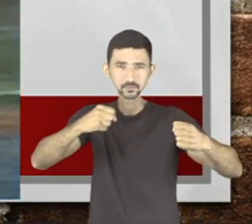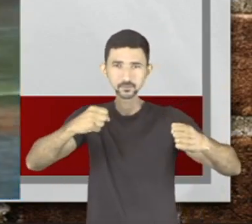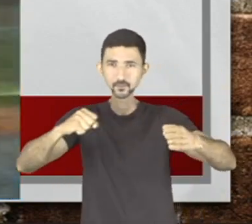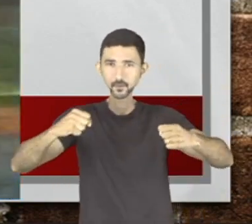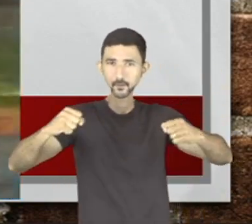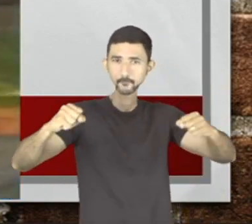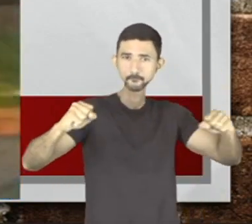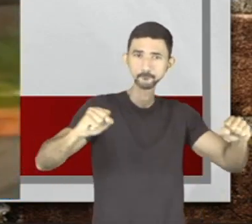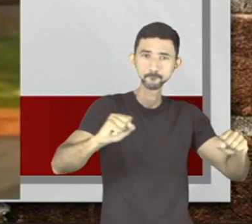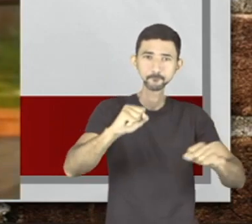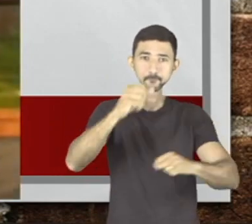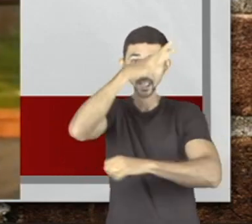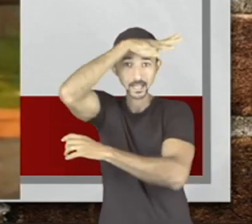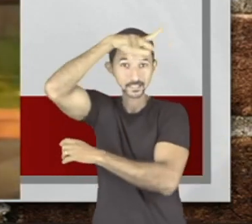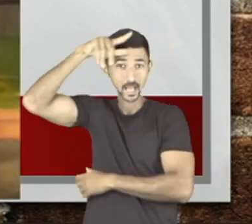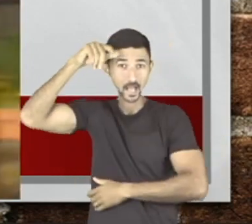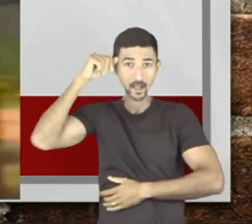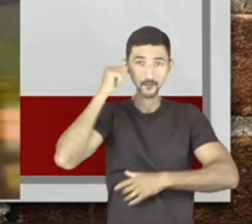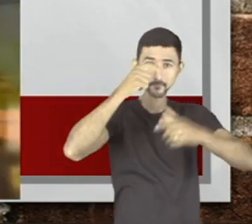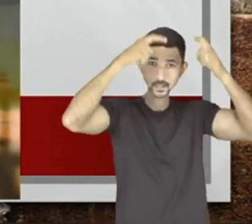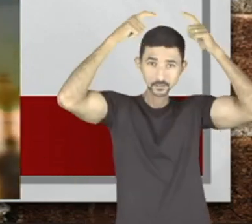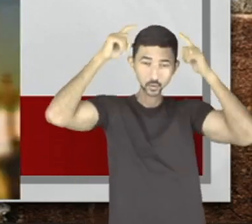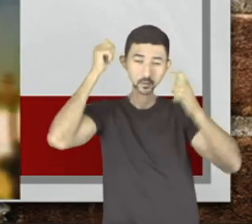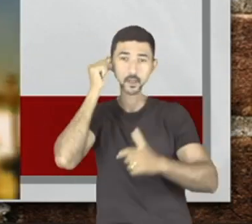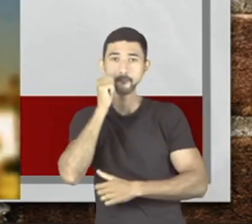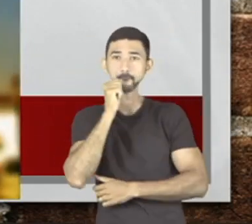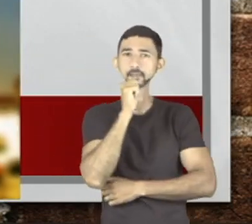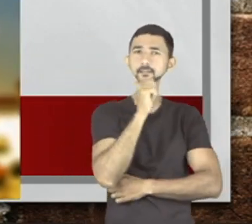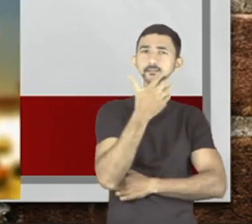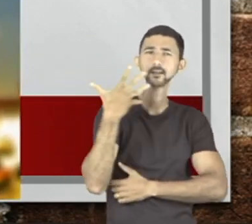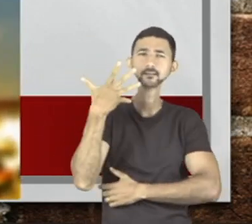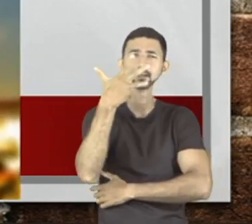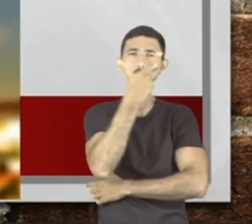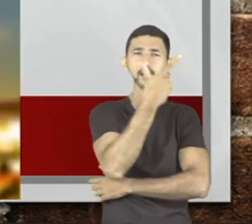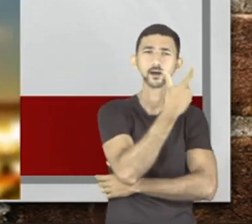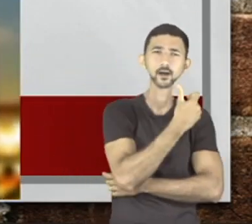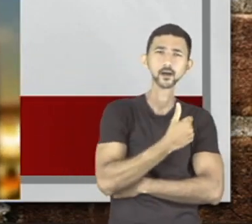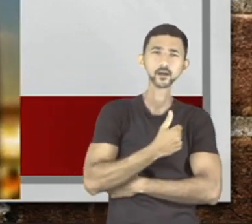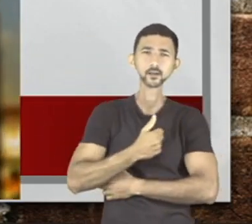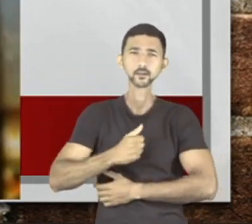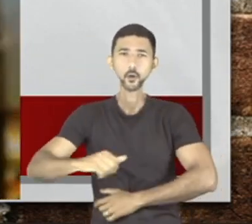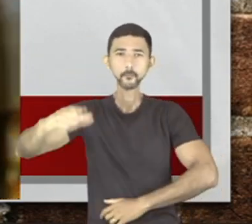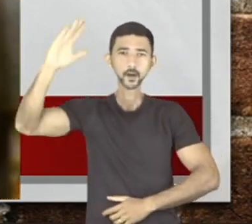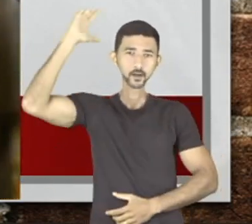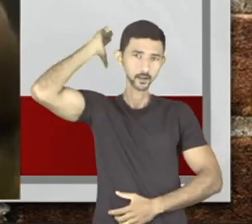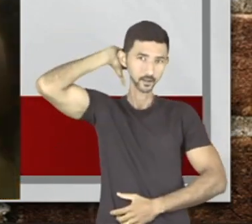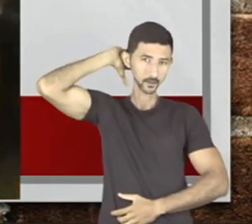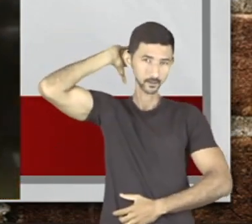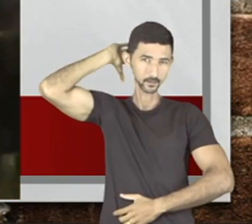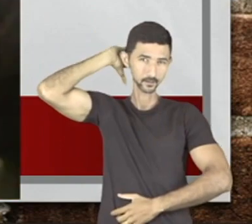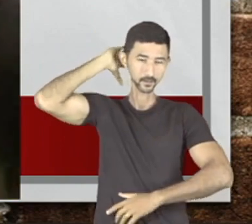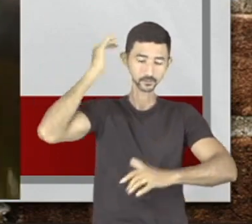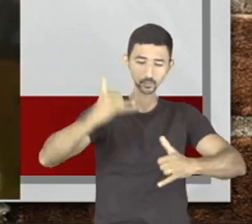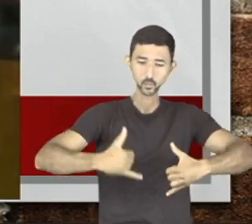gigantes, da Amazônia, princesa Louçã. Ó